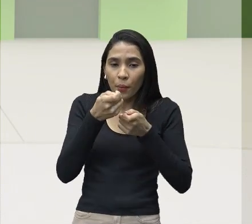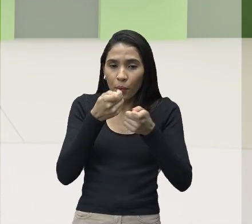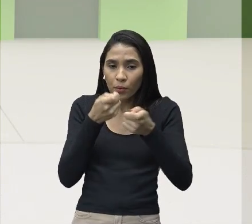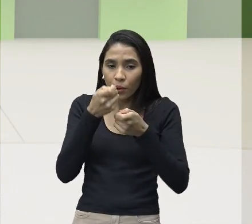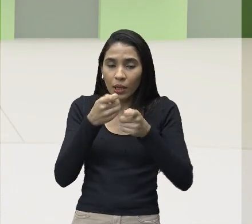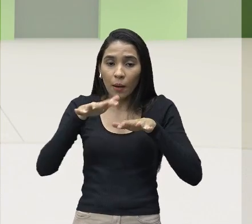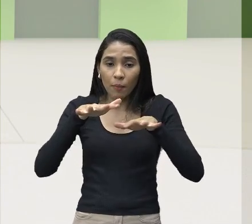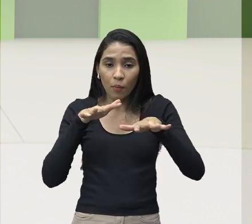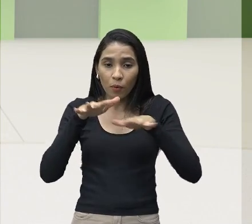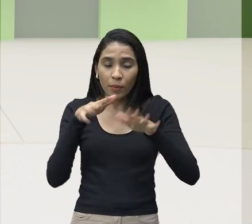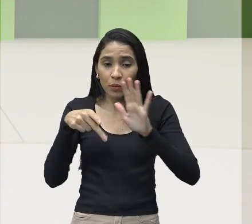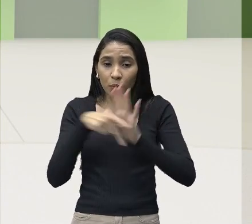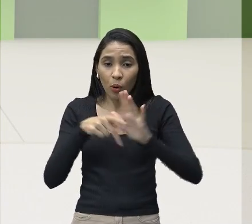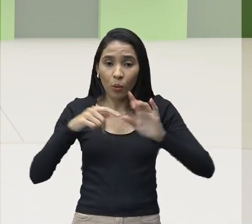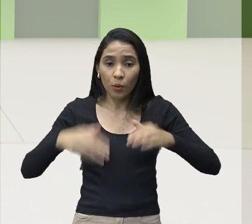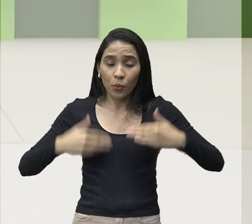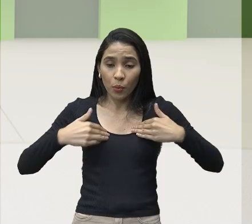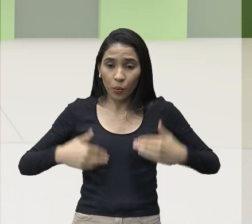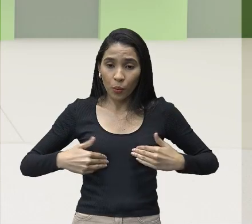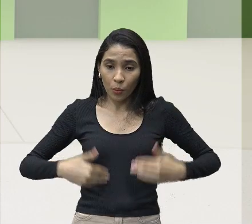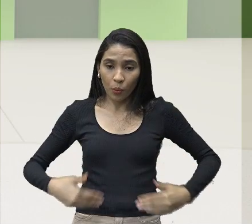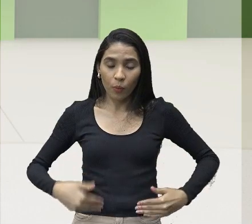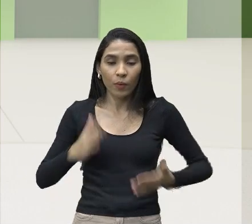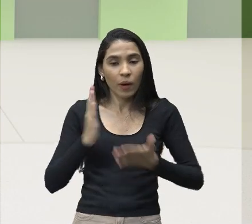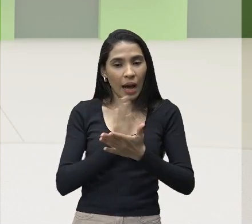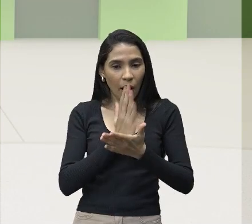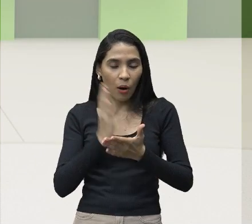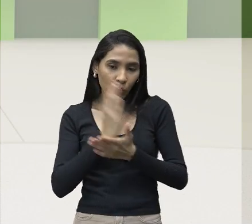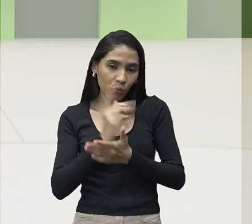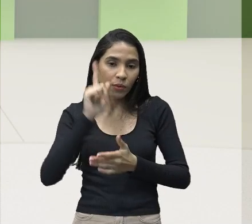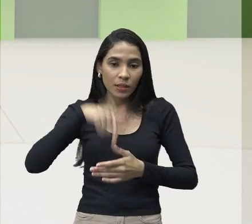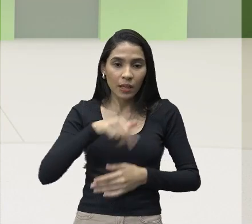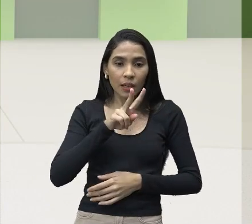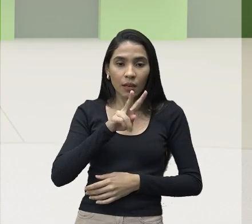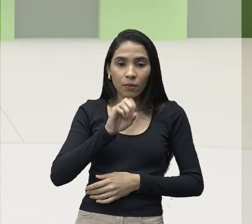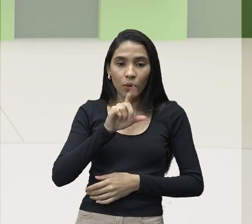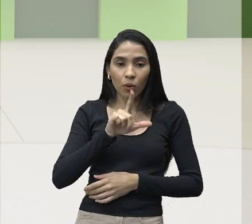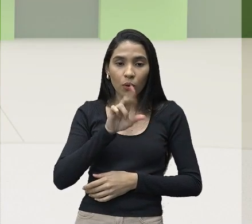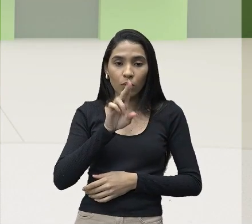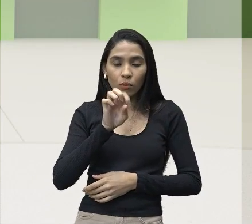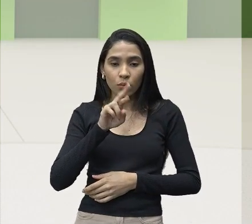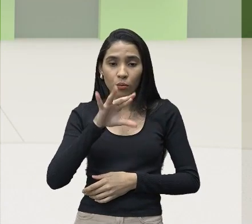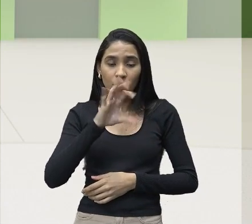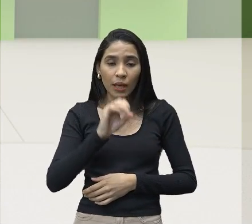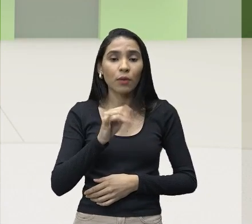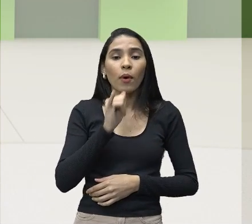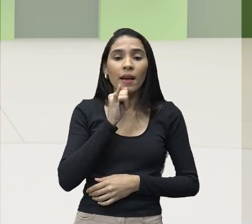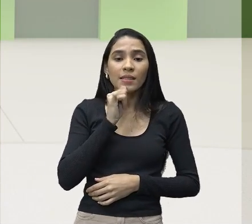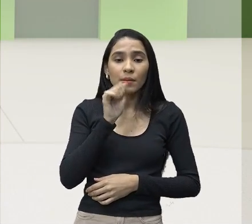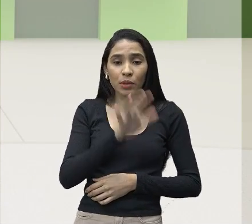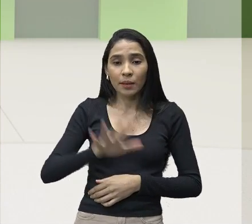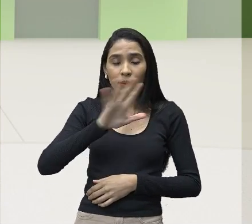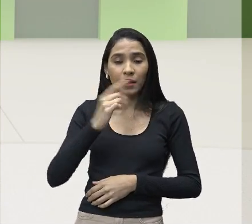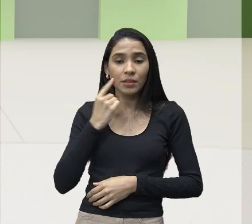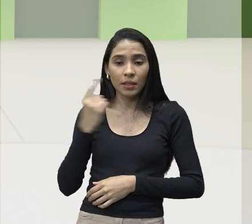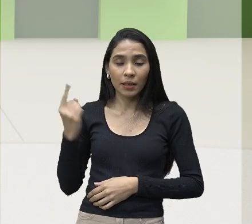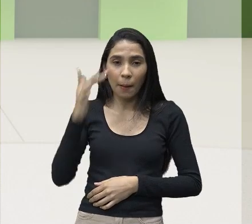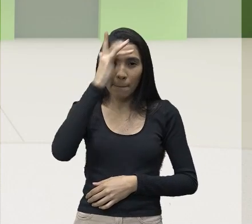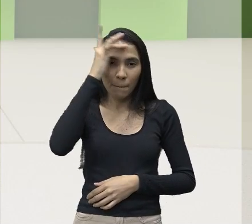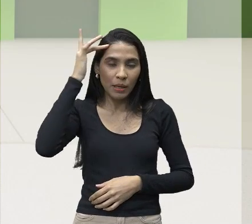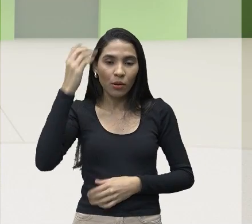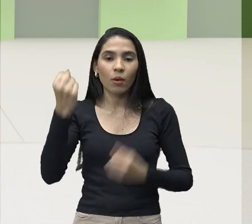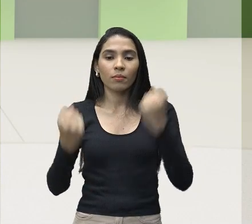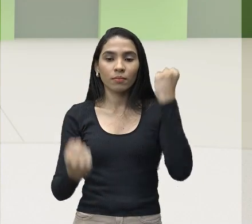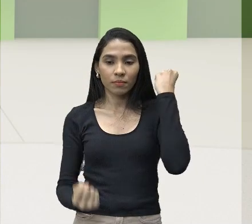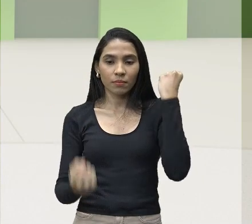movimentos do meu organismo. Alguns movimentos são voluntários, como, por exemplo, esse aqui que a gente observa ao lado. Quando a pessoa realiza